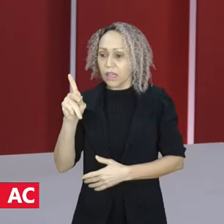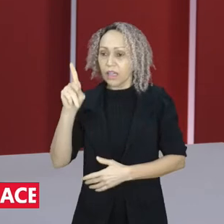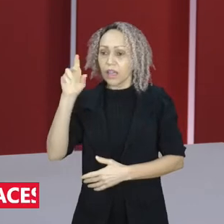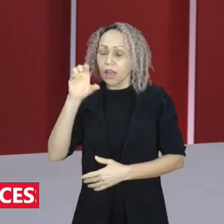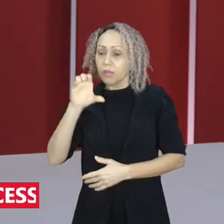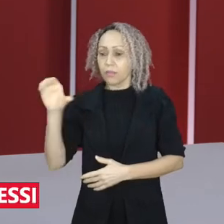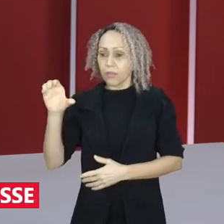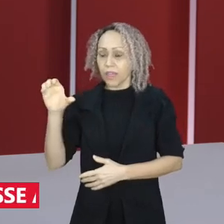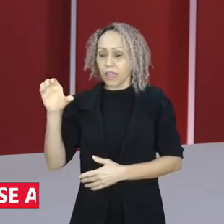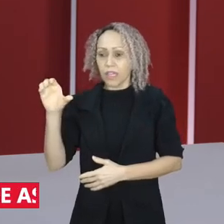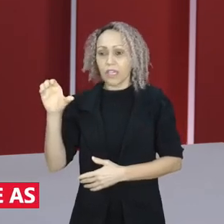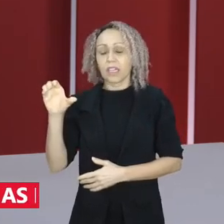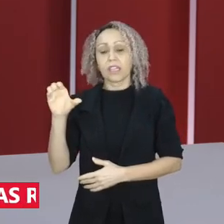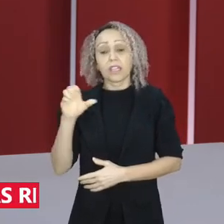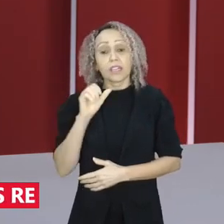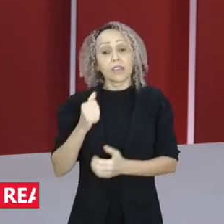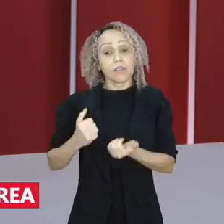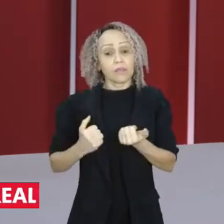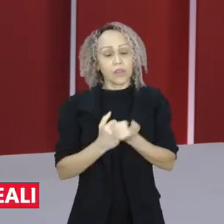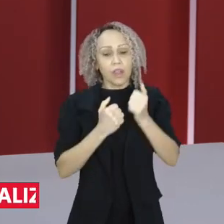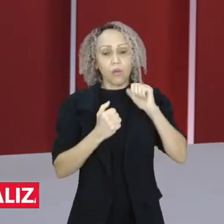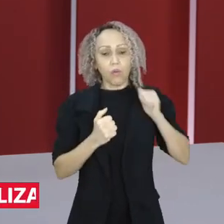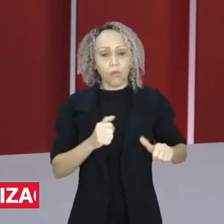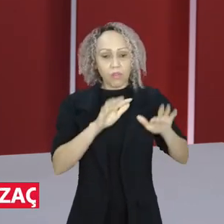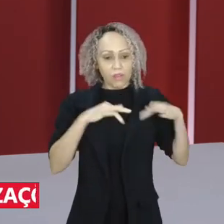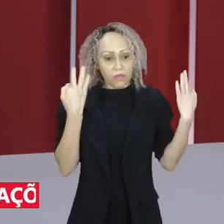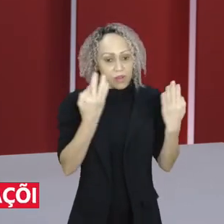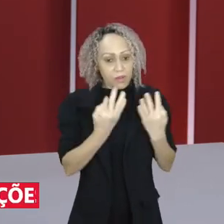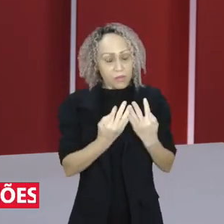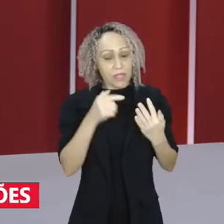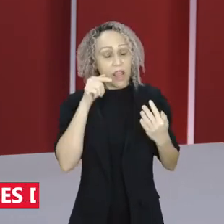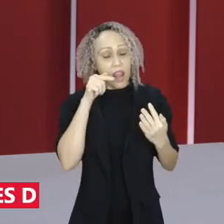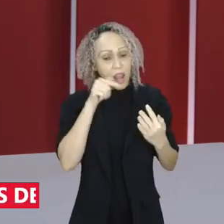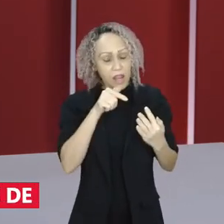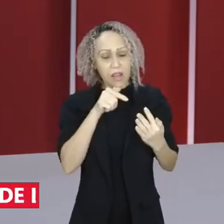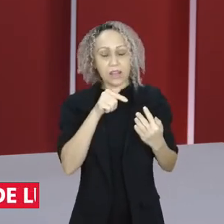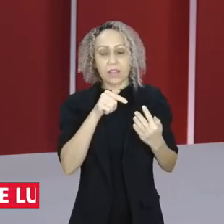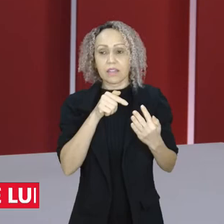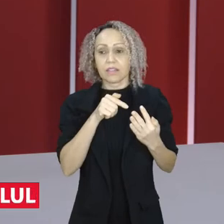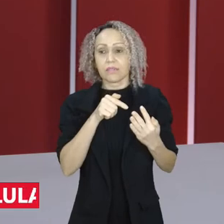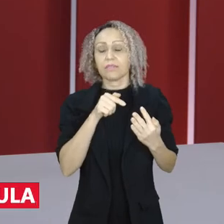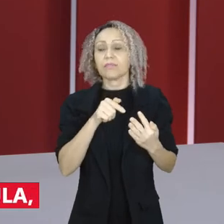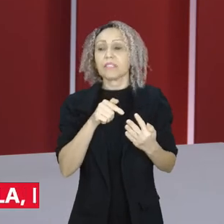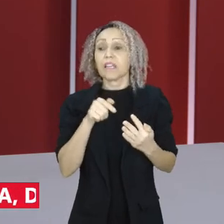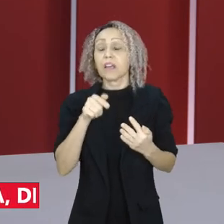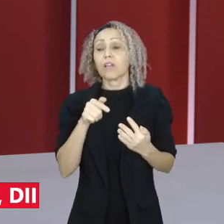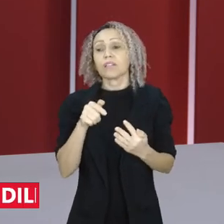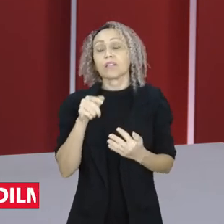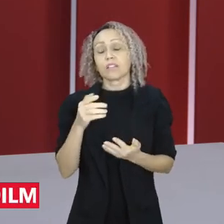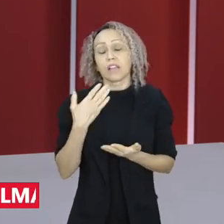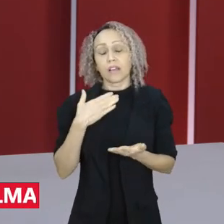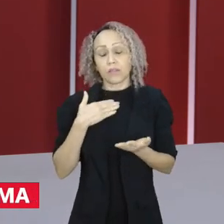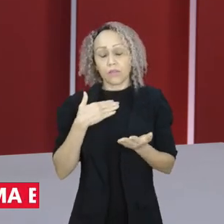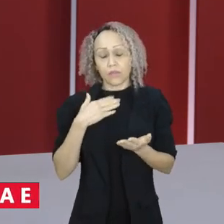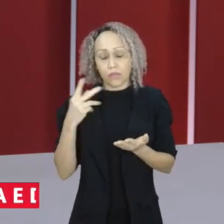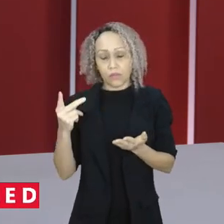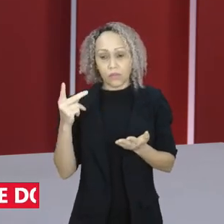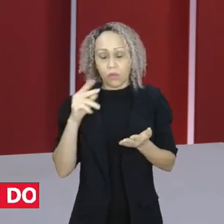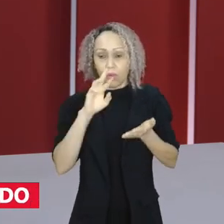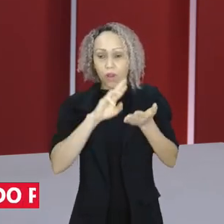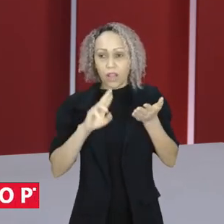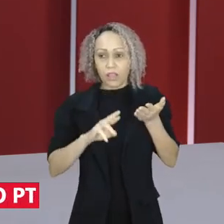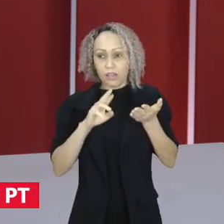no Congresso né o presidente do senado já parou a votação para quarta-feira dessa semana né e Aguarda aí